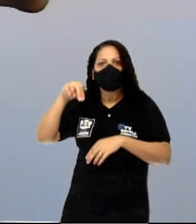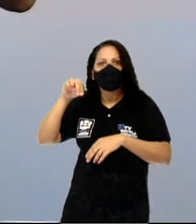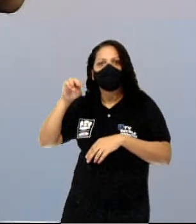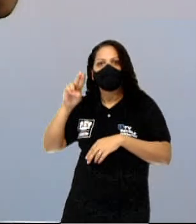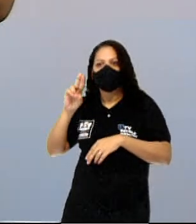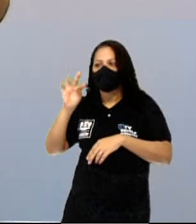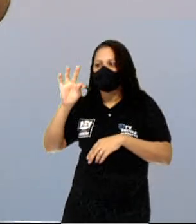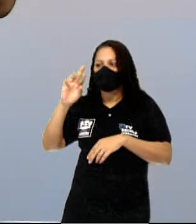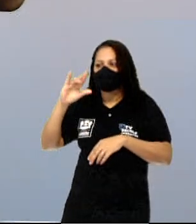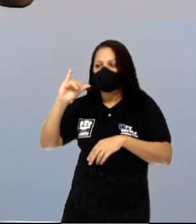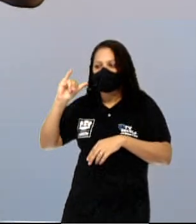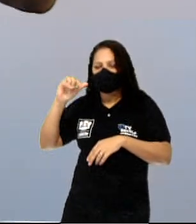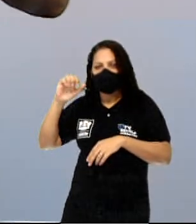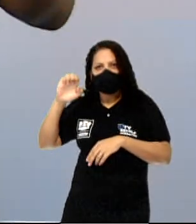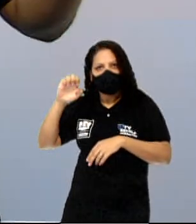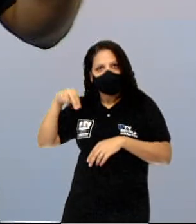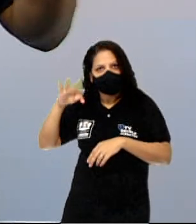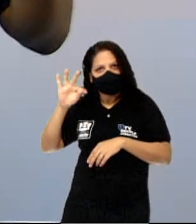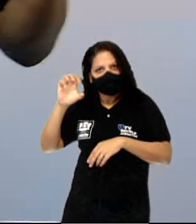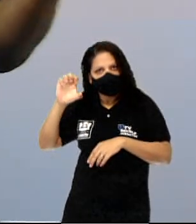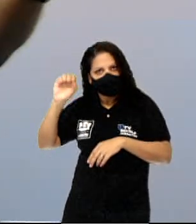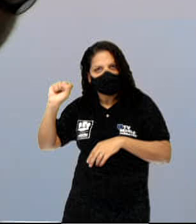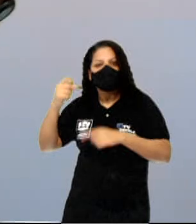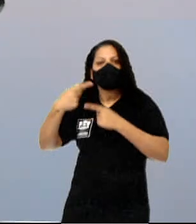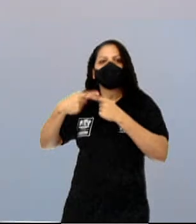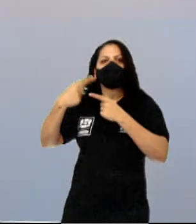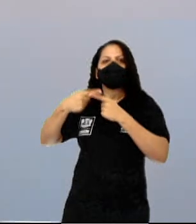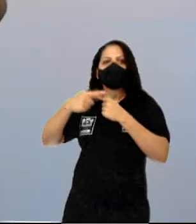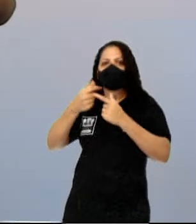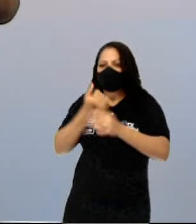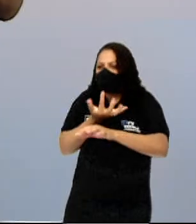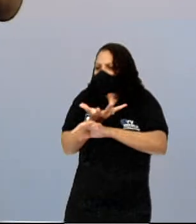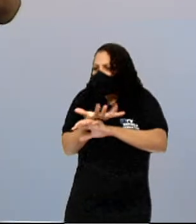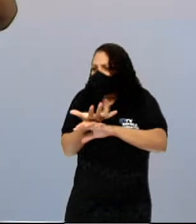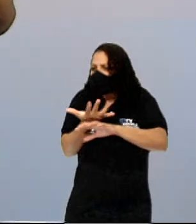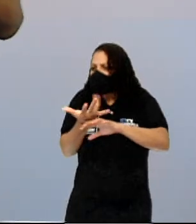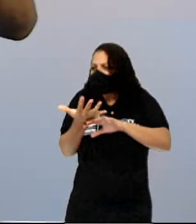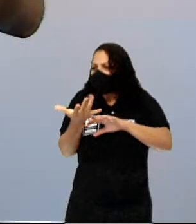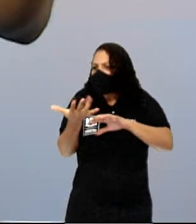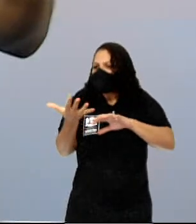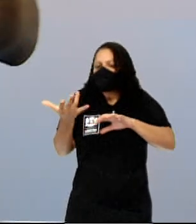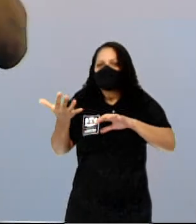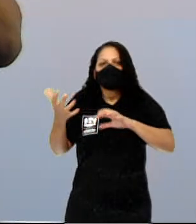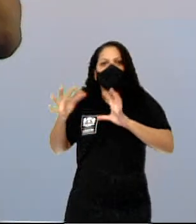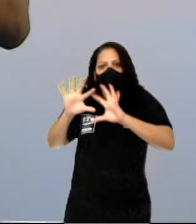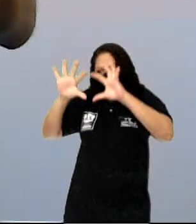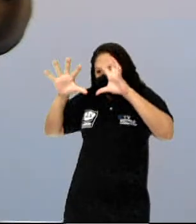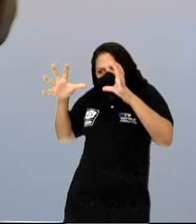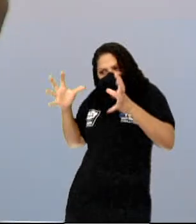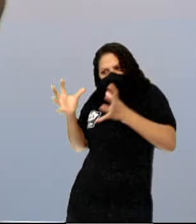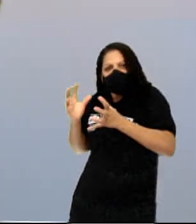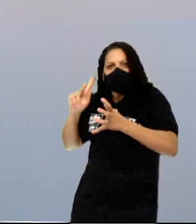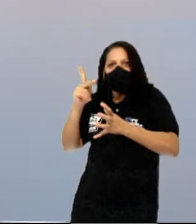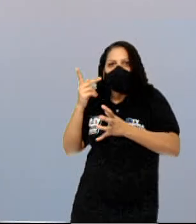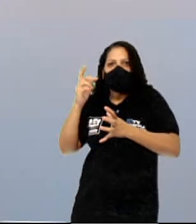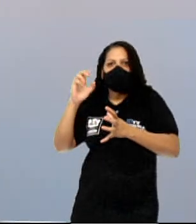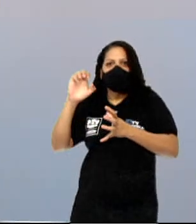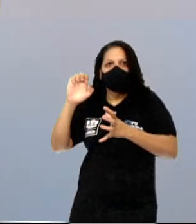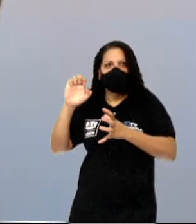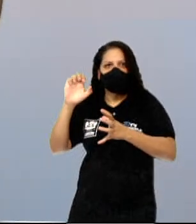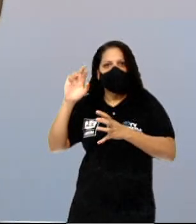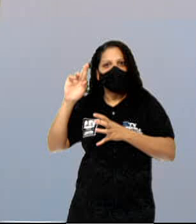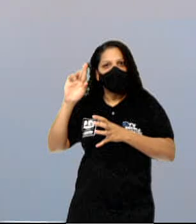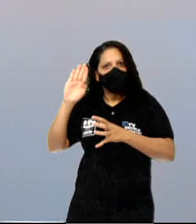toda essa vegetação rasteira, vamos falar o nome chique, vegetação herbácea, rasteira, ela